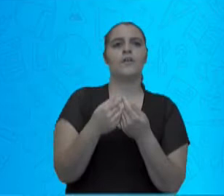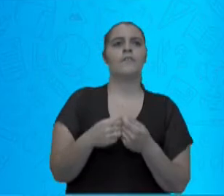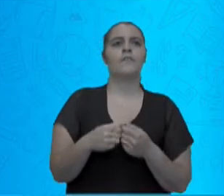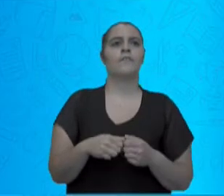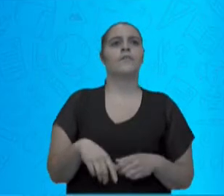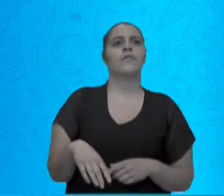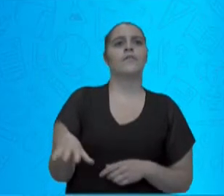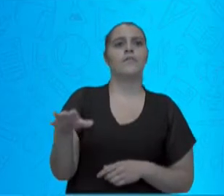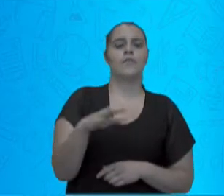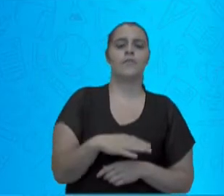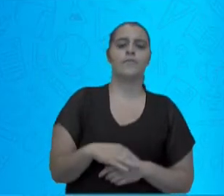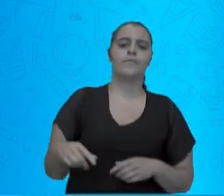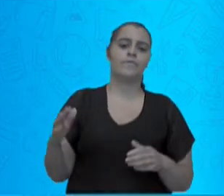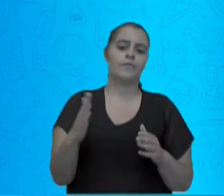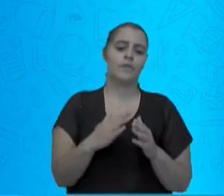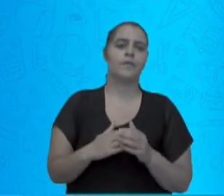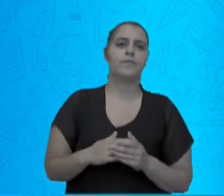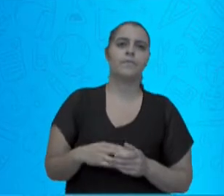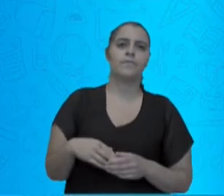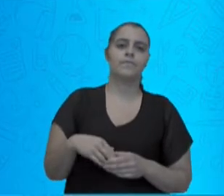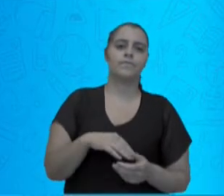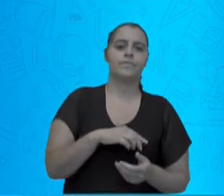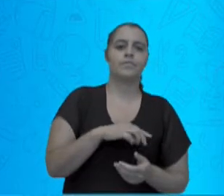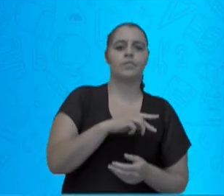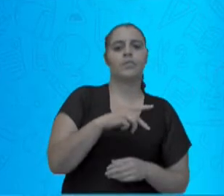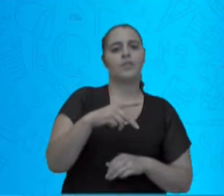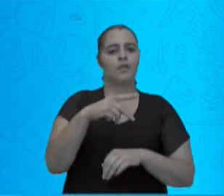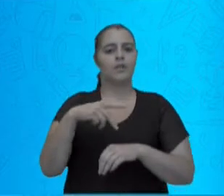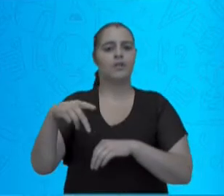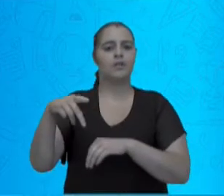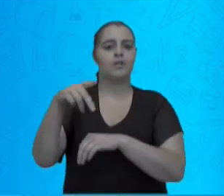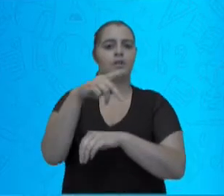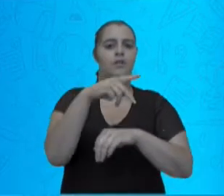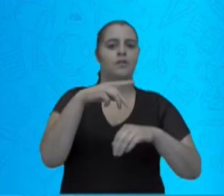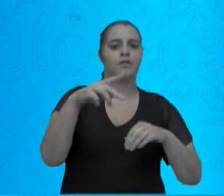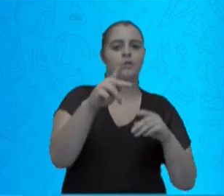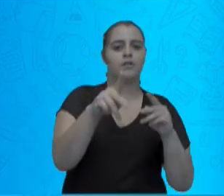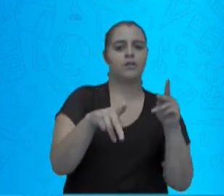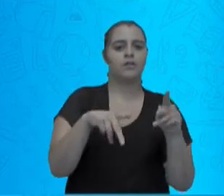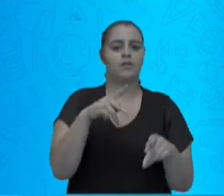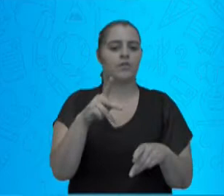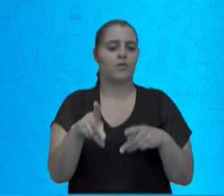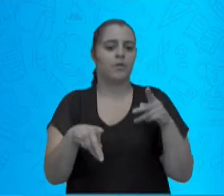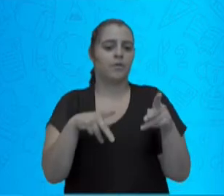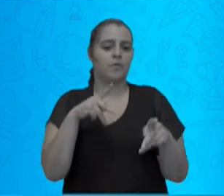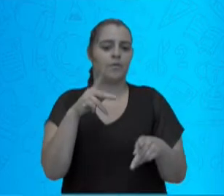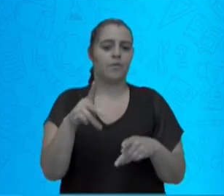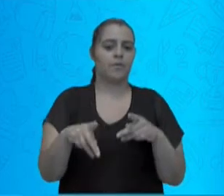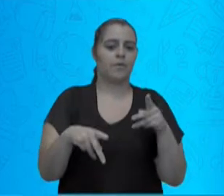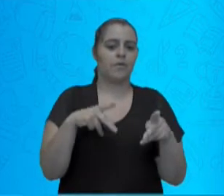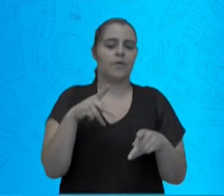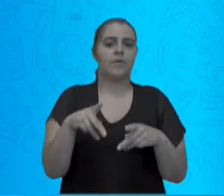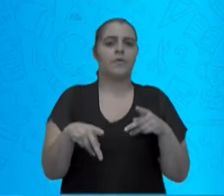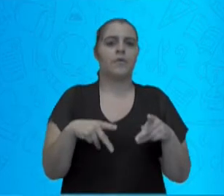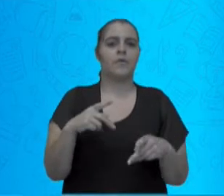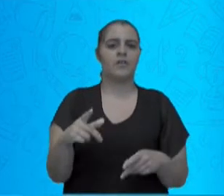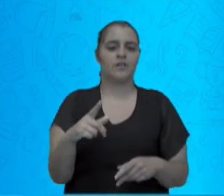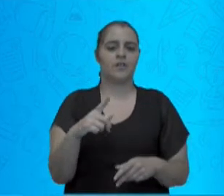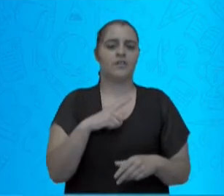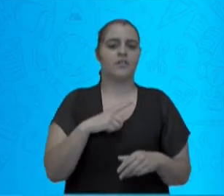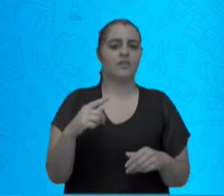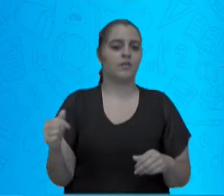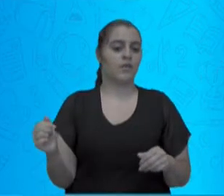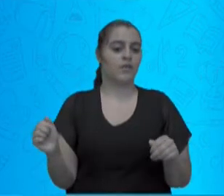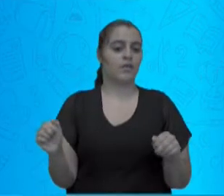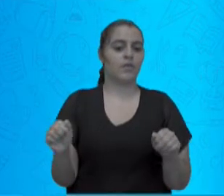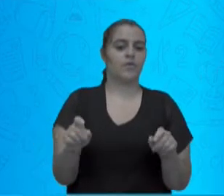leis. A nação é um povo que comunga, quer dizer, que tem em